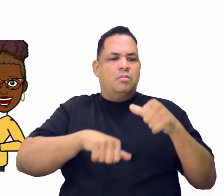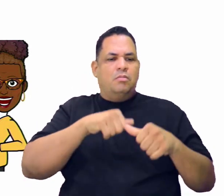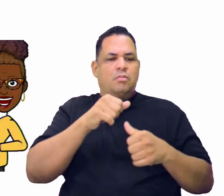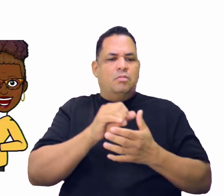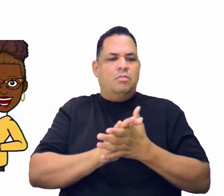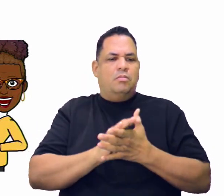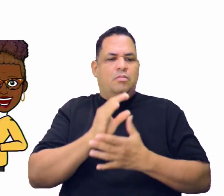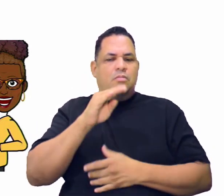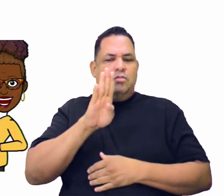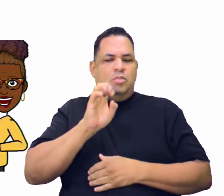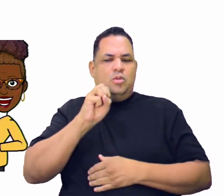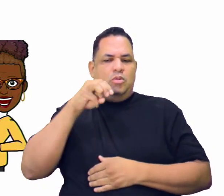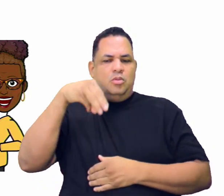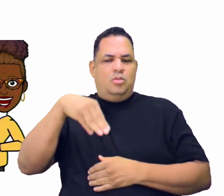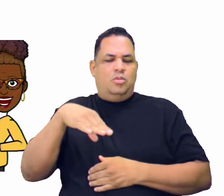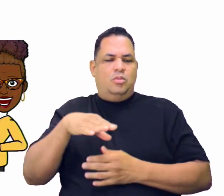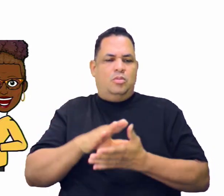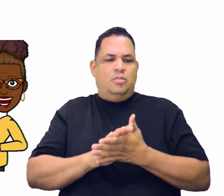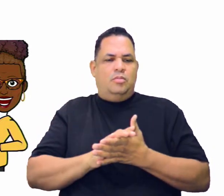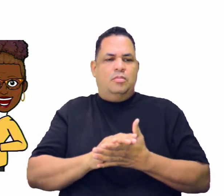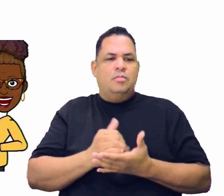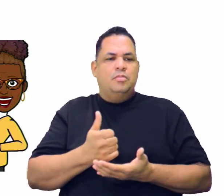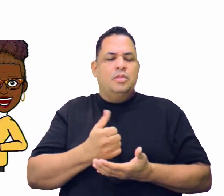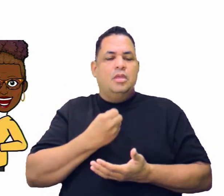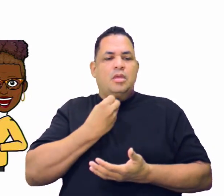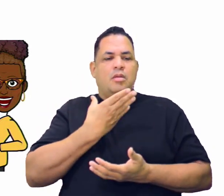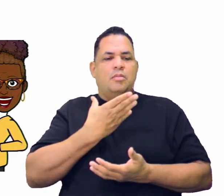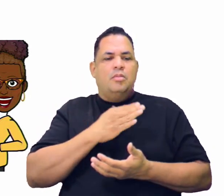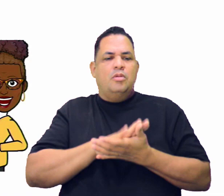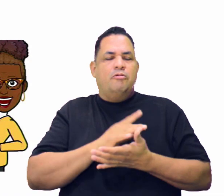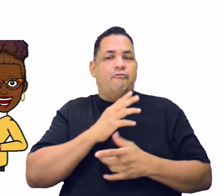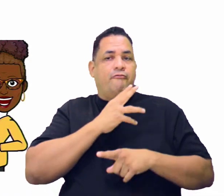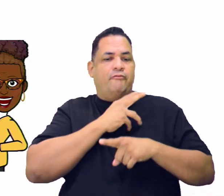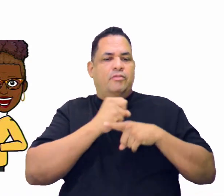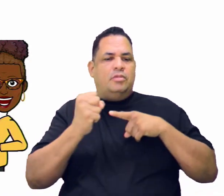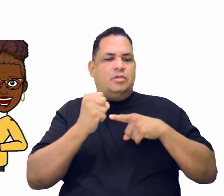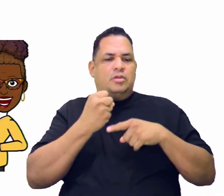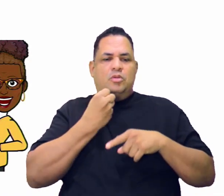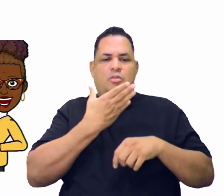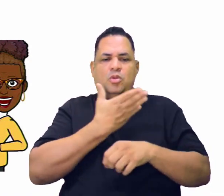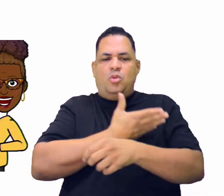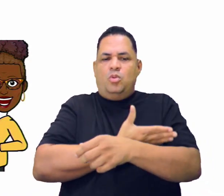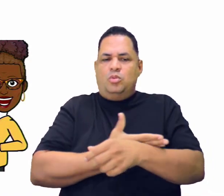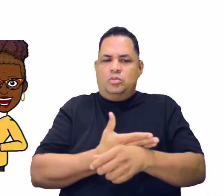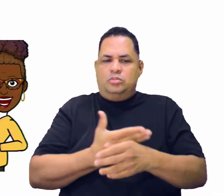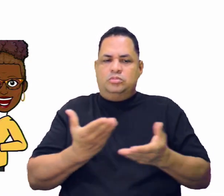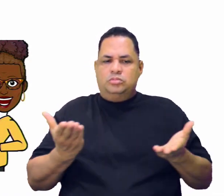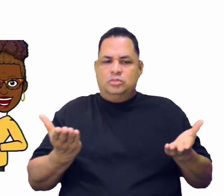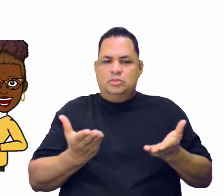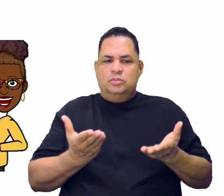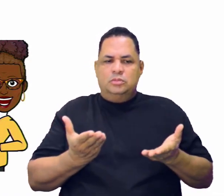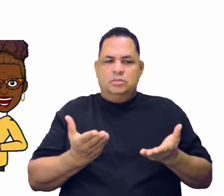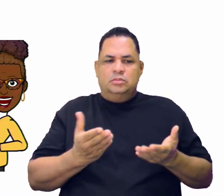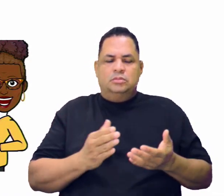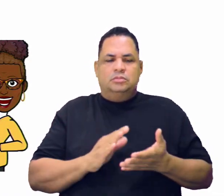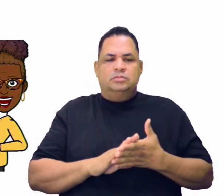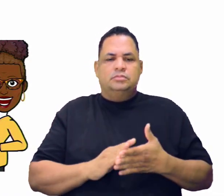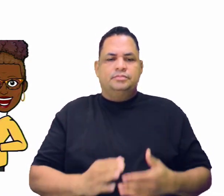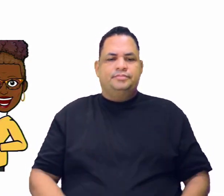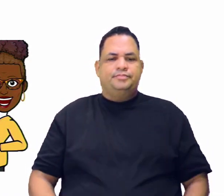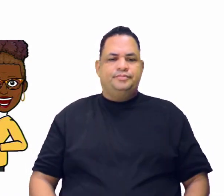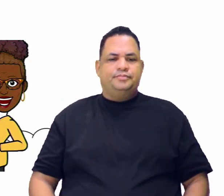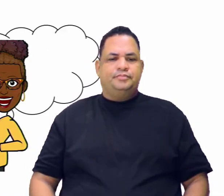mais fácil vencer um bom hábito hoje do que amanhã. Essa frase aqui é de